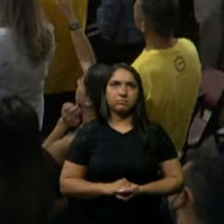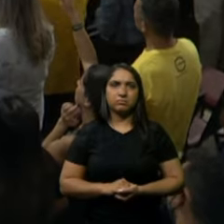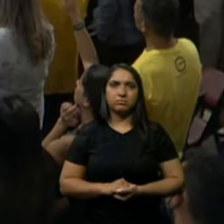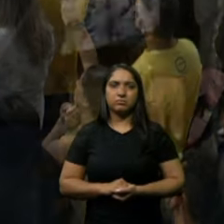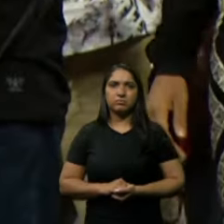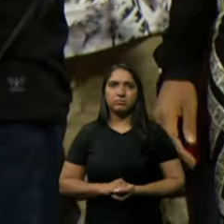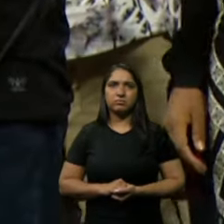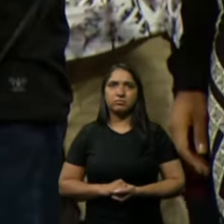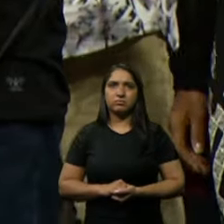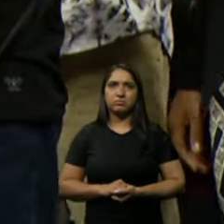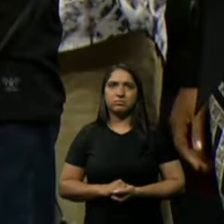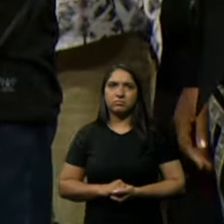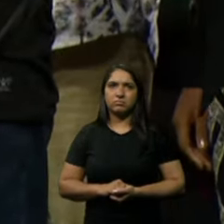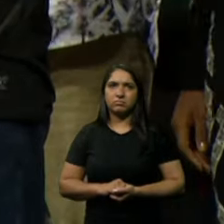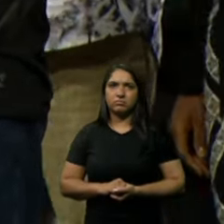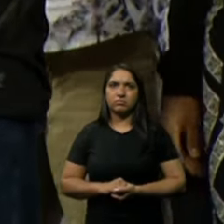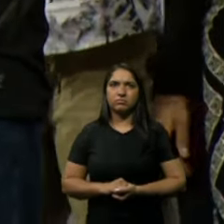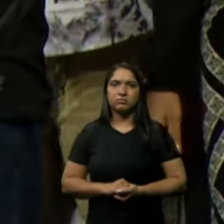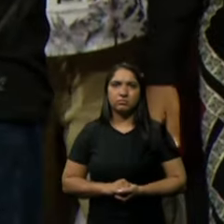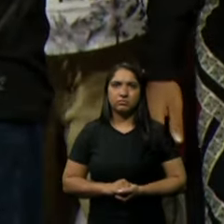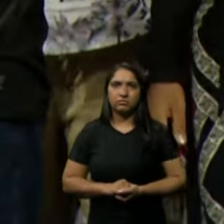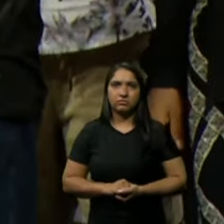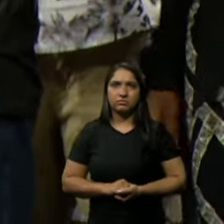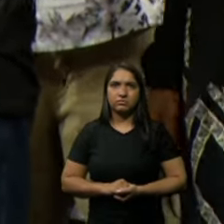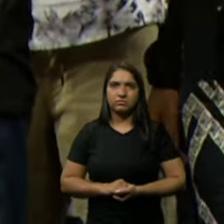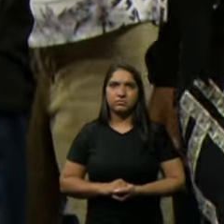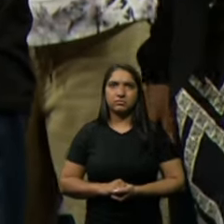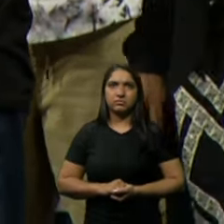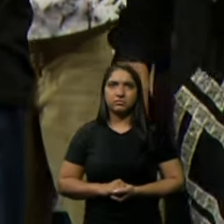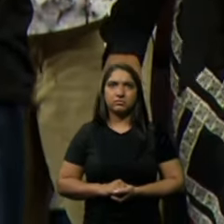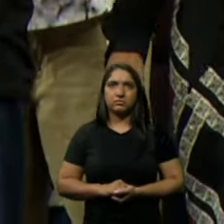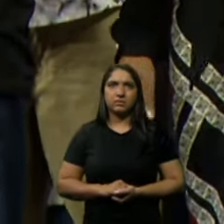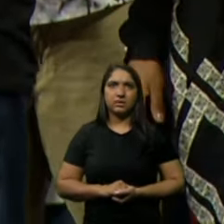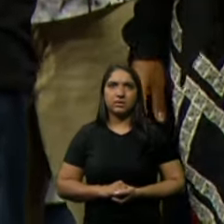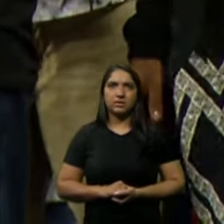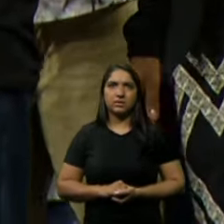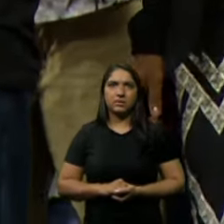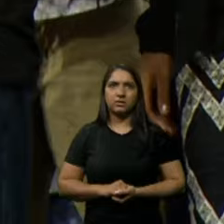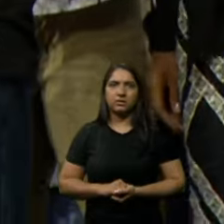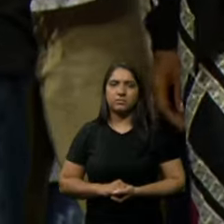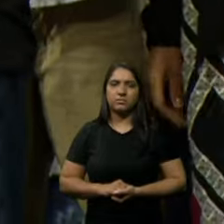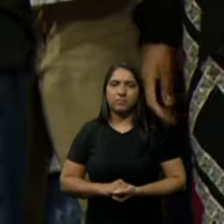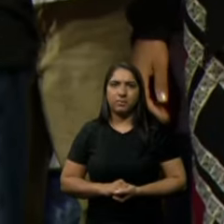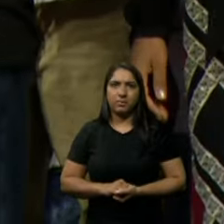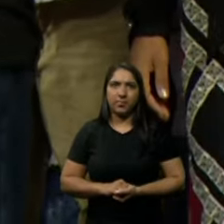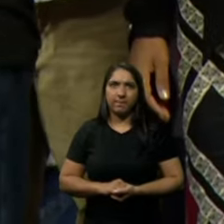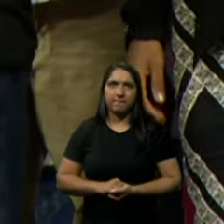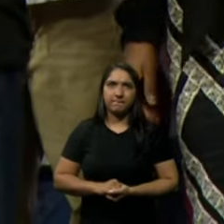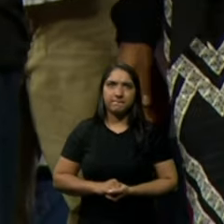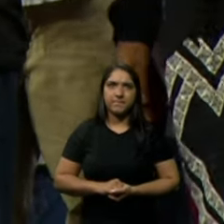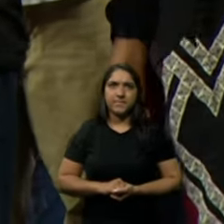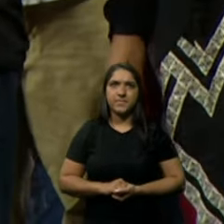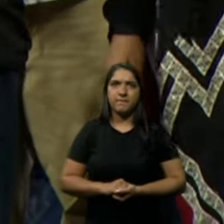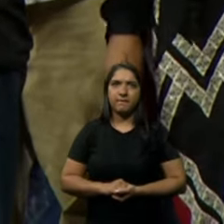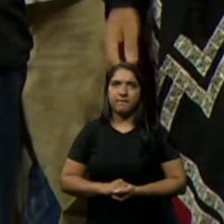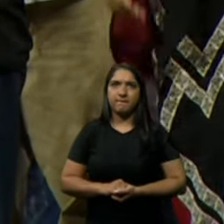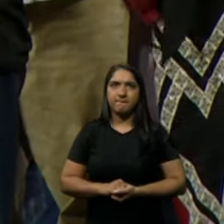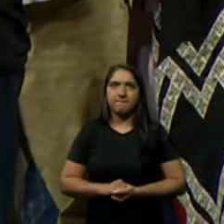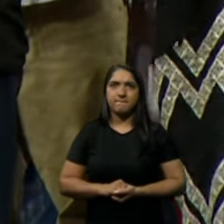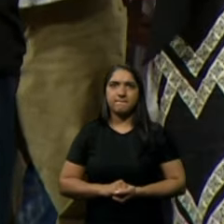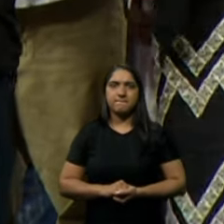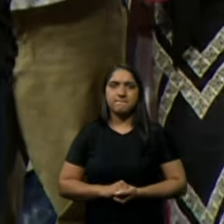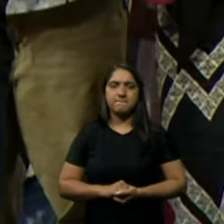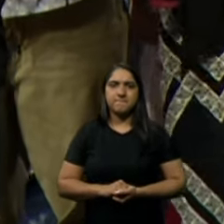meça as tampinhas morre ela só sei mas a planta ocorre e é grande lavar e ative que isso e nesse Face Lia